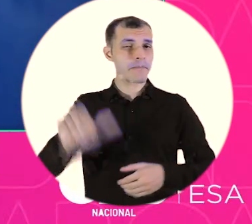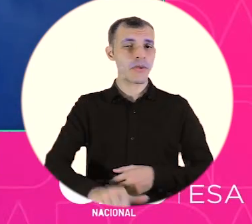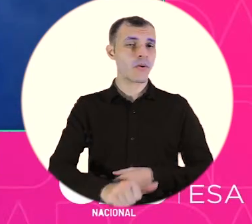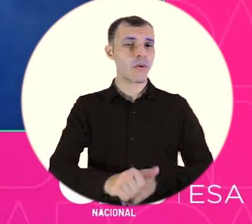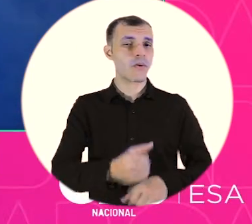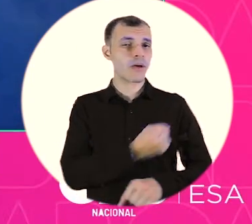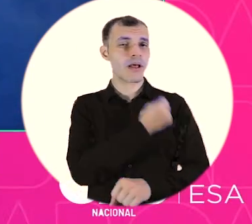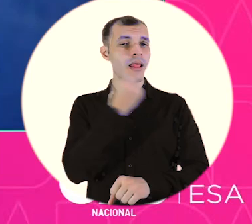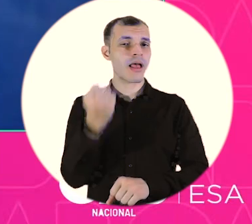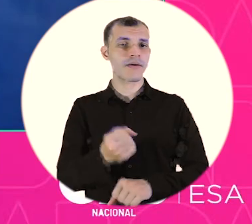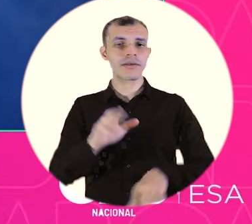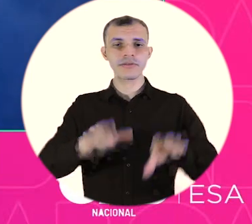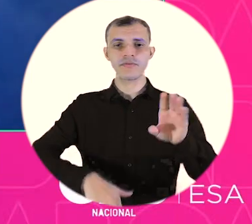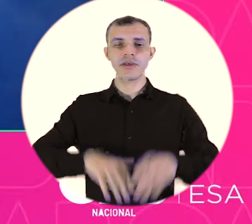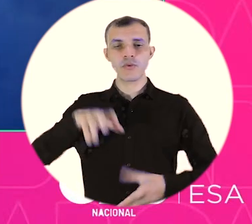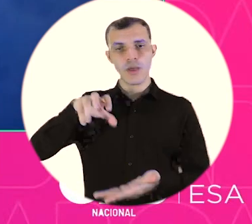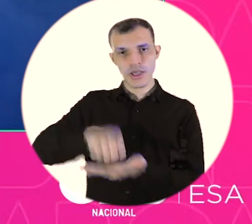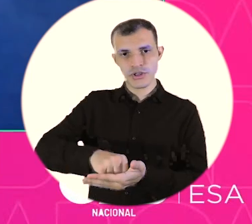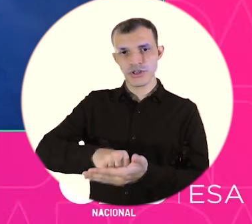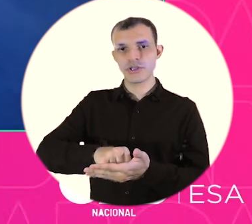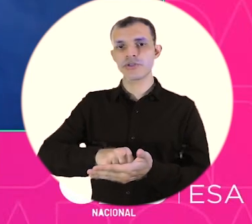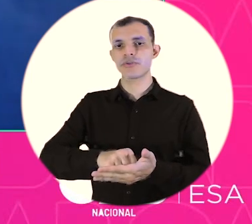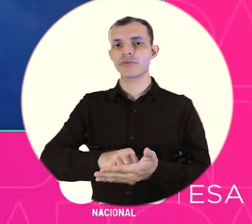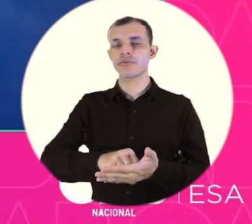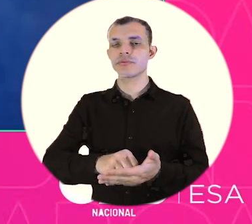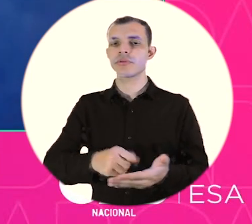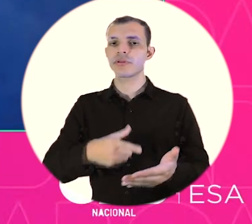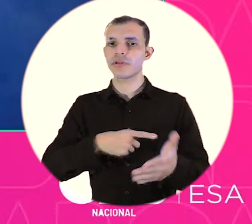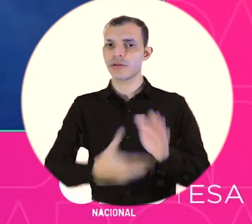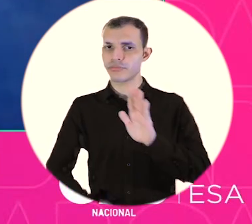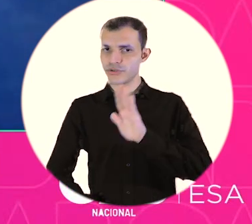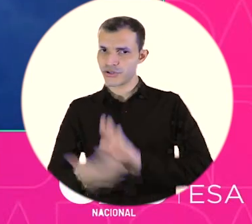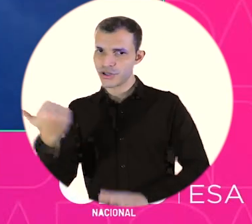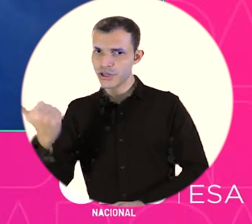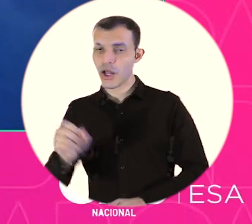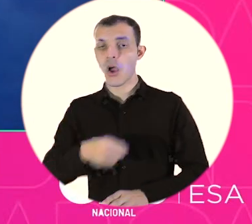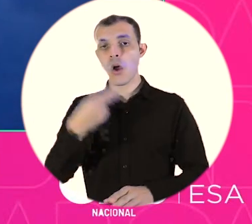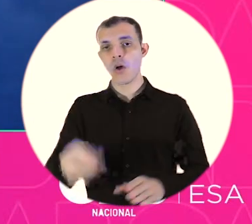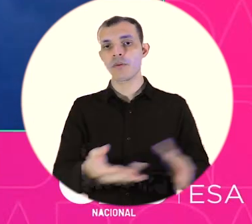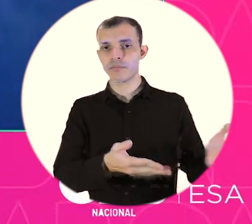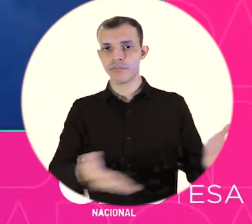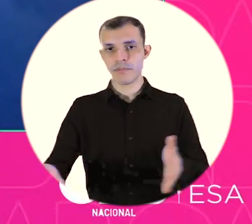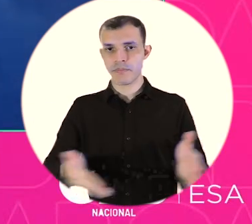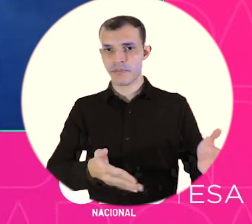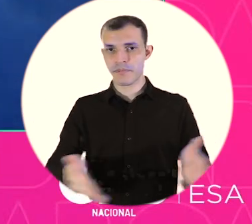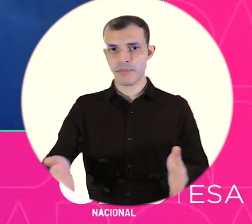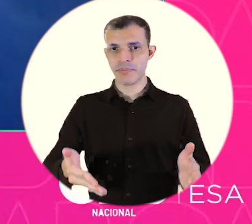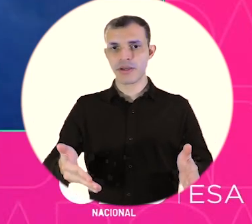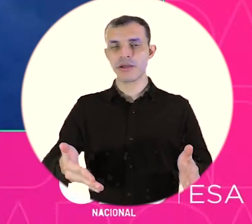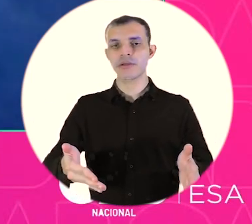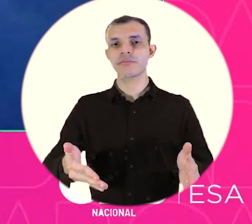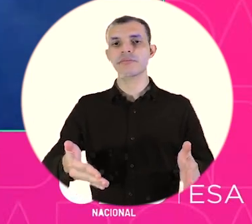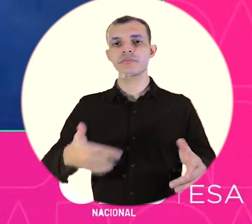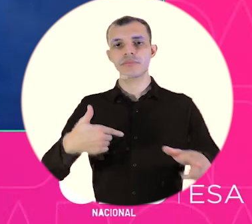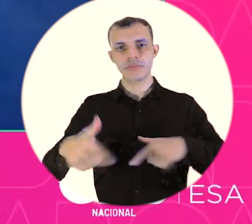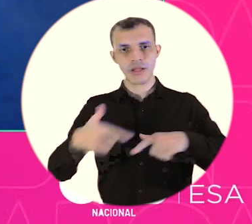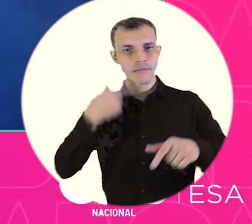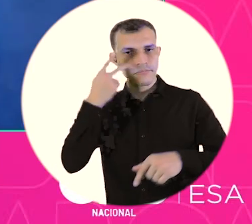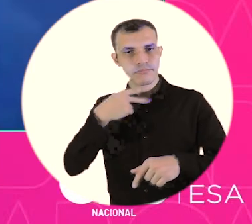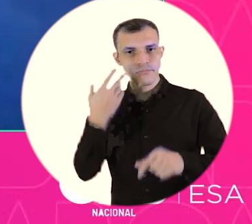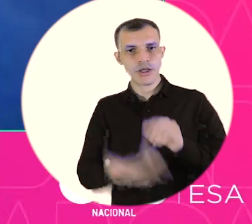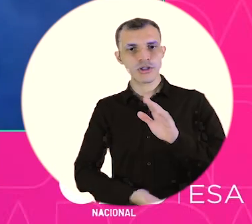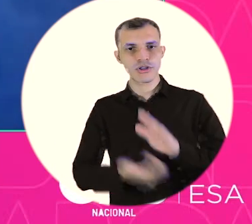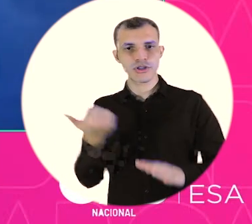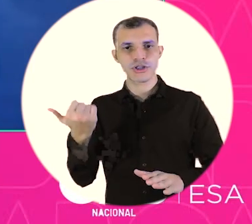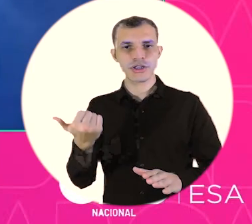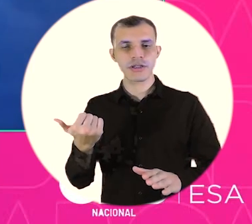como a cassação do registro ou do mandato, sem prejuízo também de responsabilidades